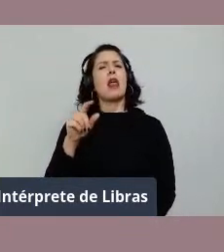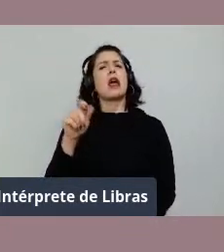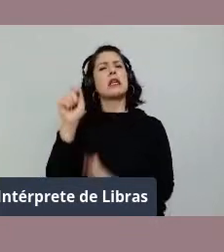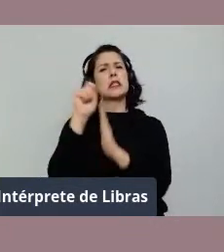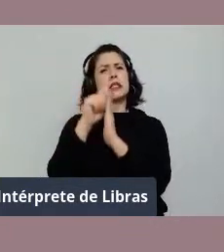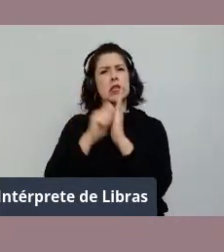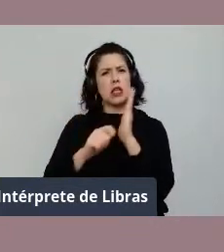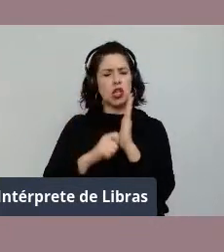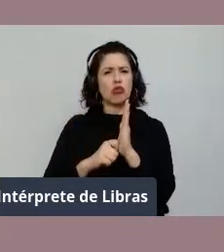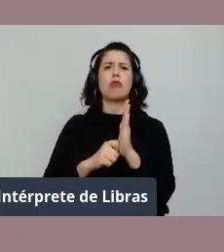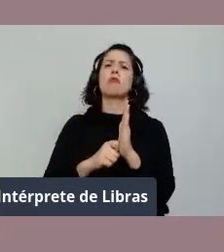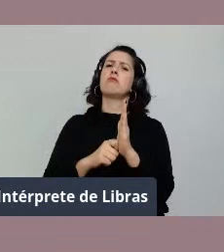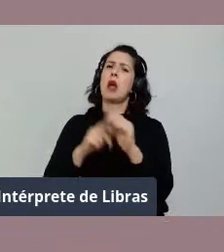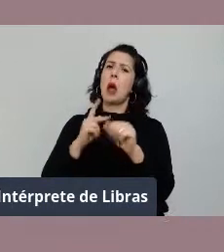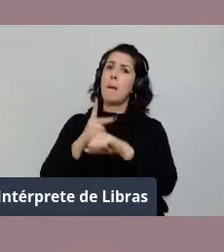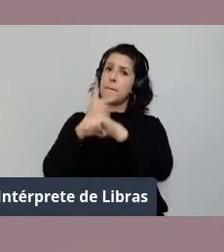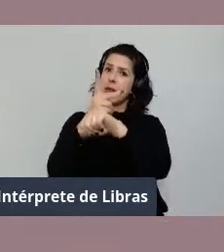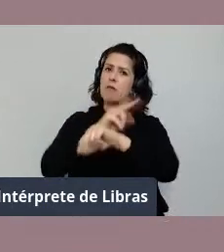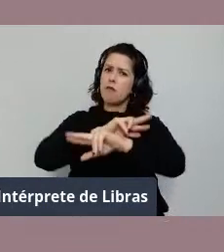prestigiada, premiada,